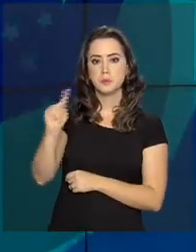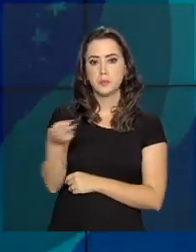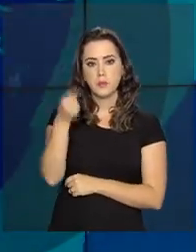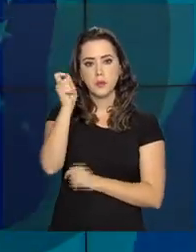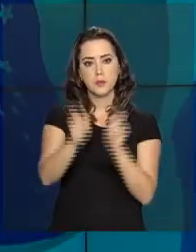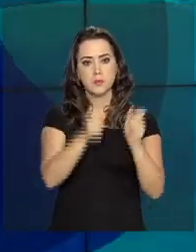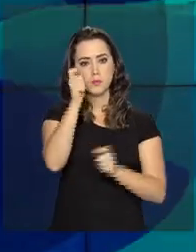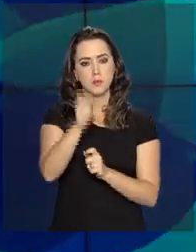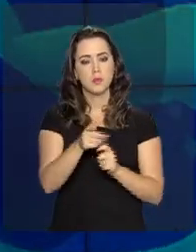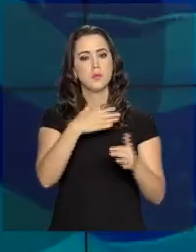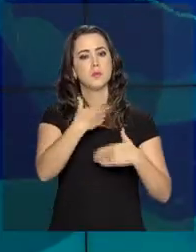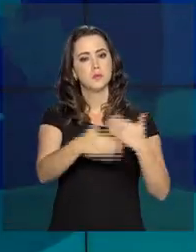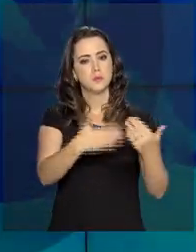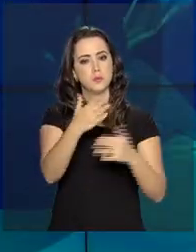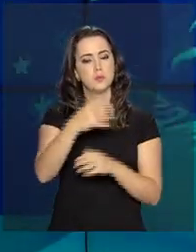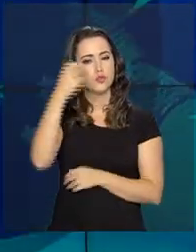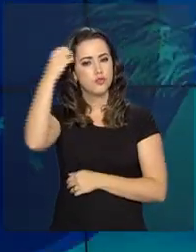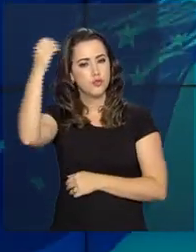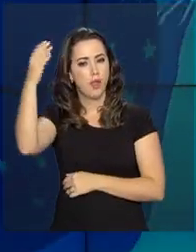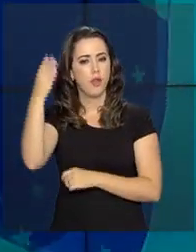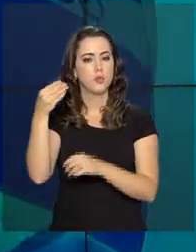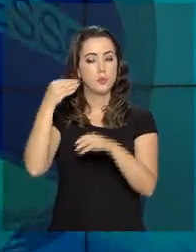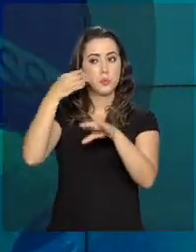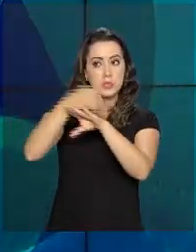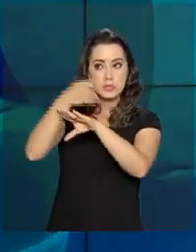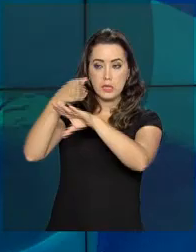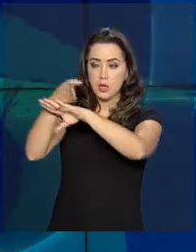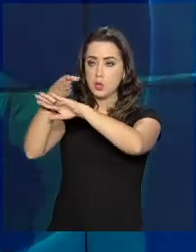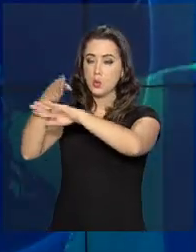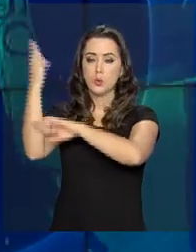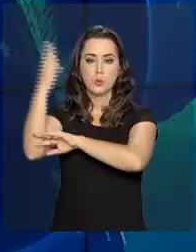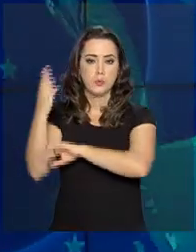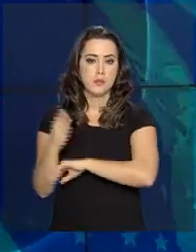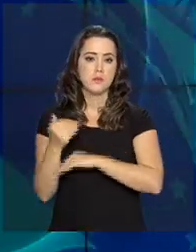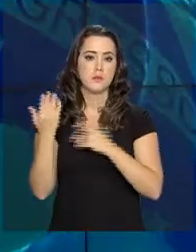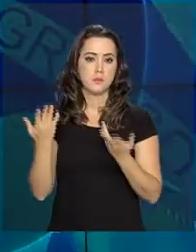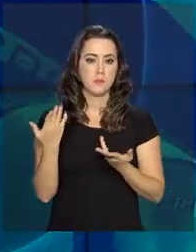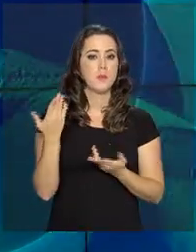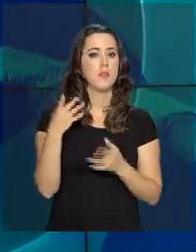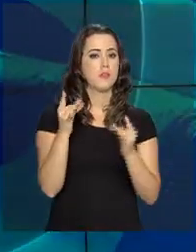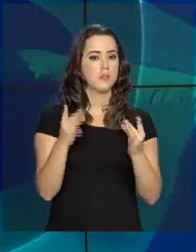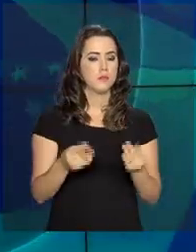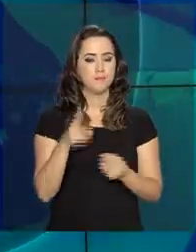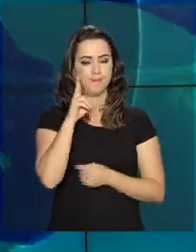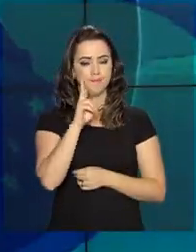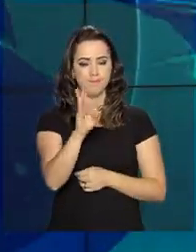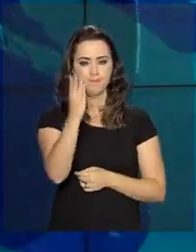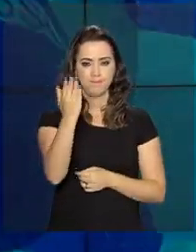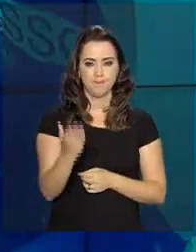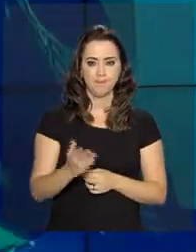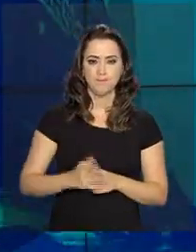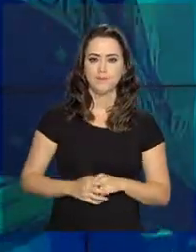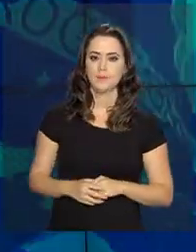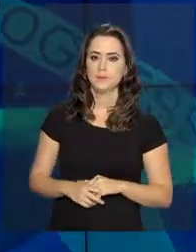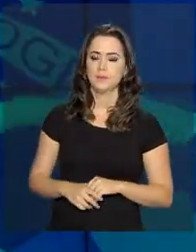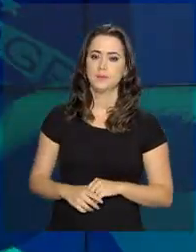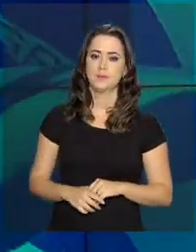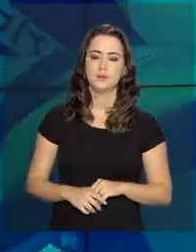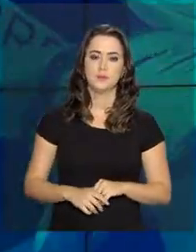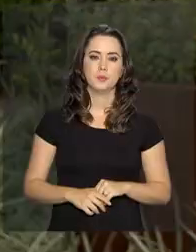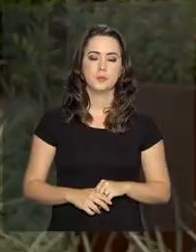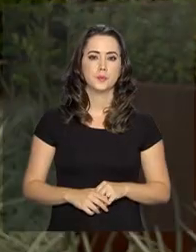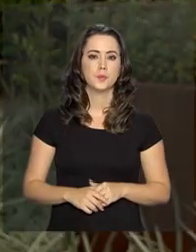mil imigrantes já passaram pelo processo de interiorização aqui no Brasil. Mais detalhes com a repórter Márcia